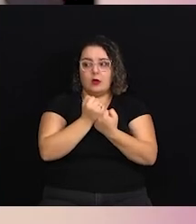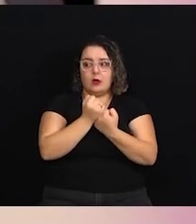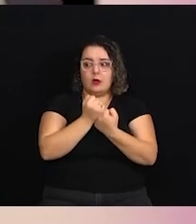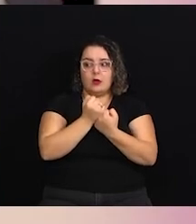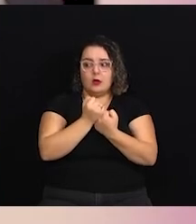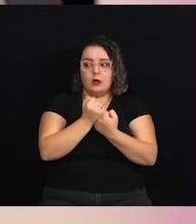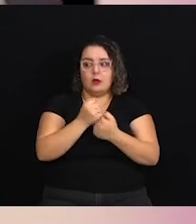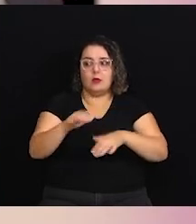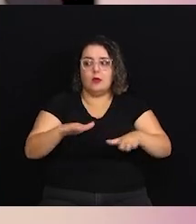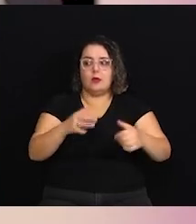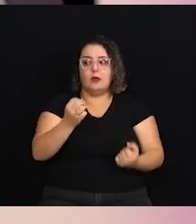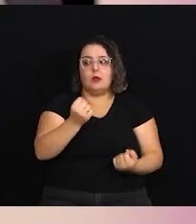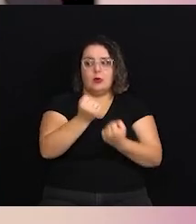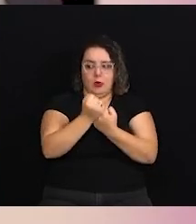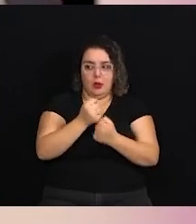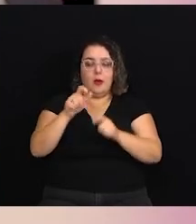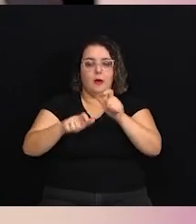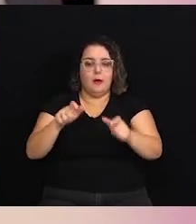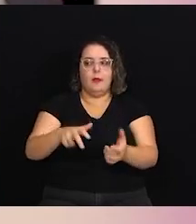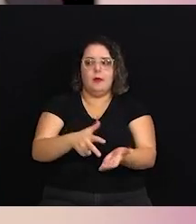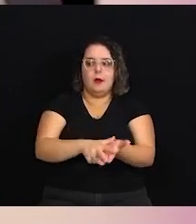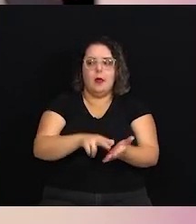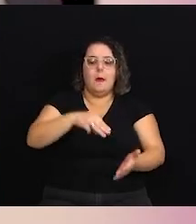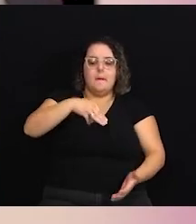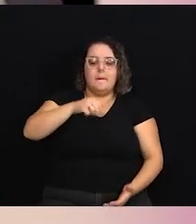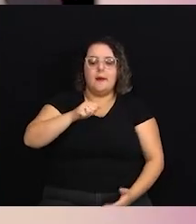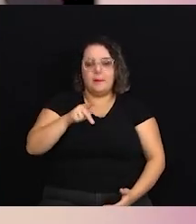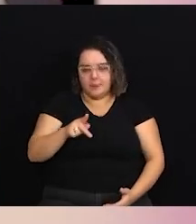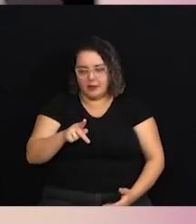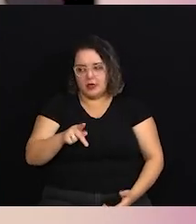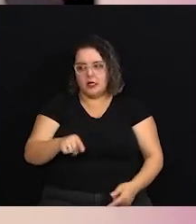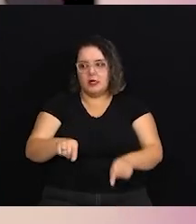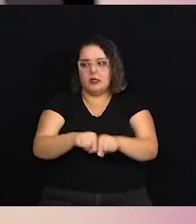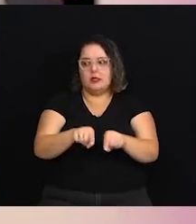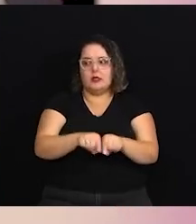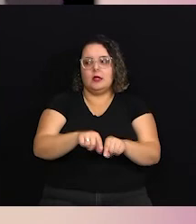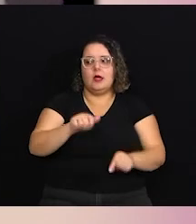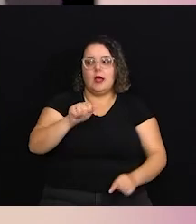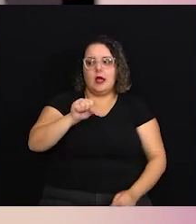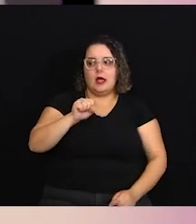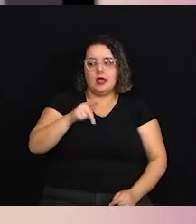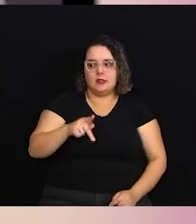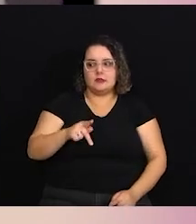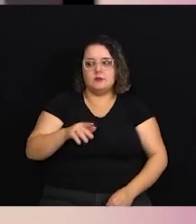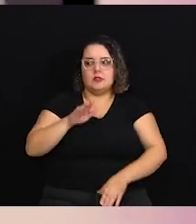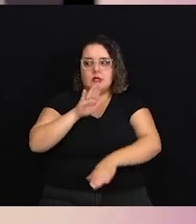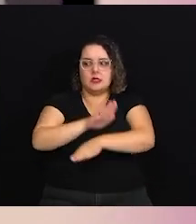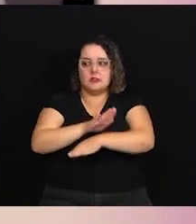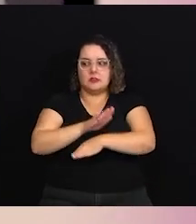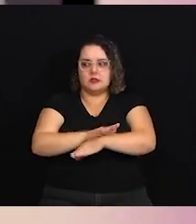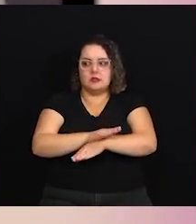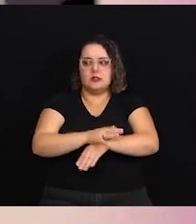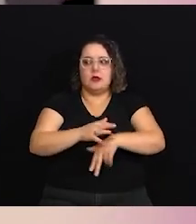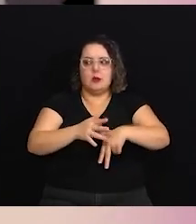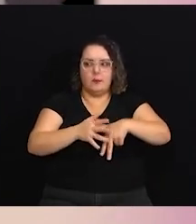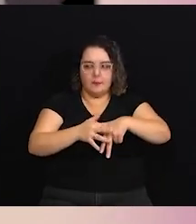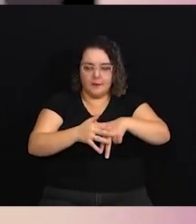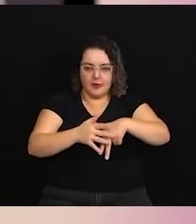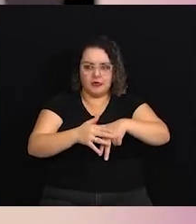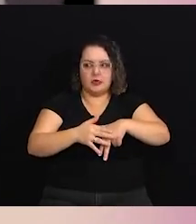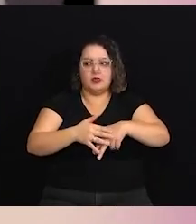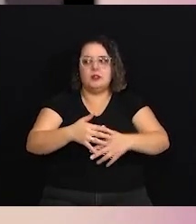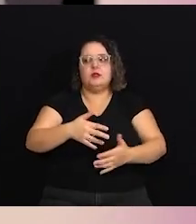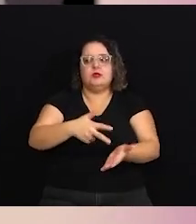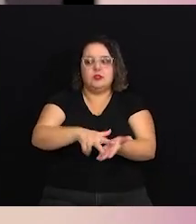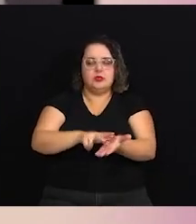ao movimento de apoio à pessoa com epilepsia map e temos também a acidente assistência à saúde e pacientes com epilepsia